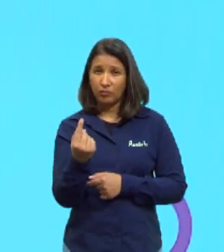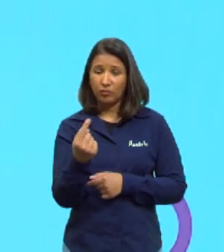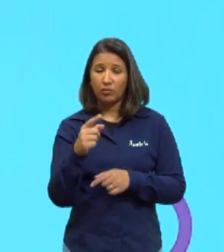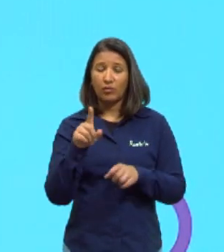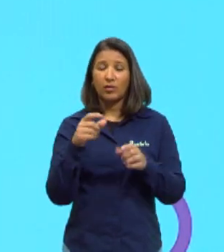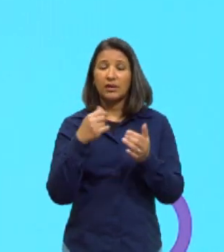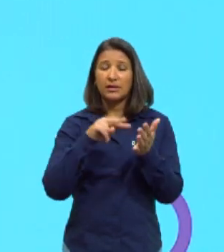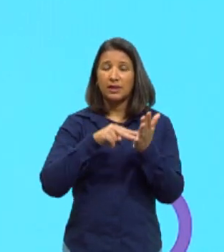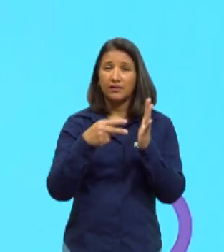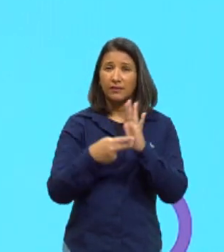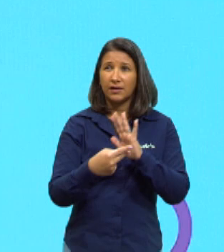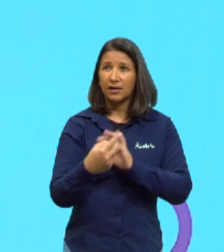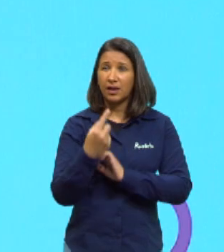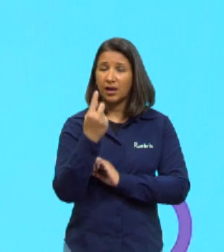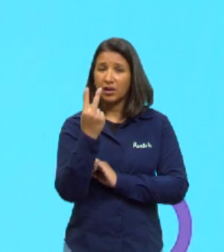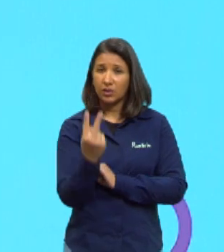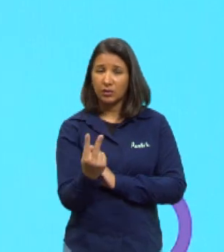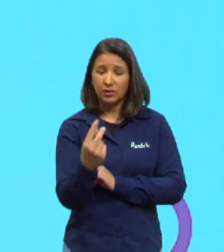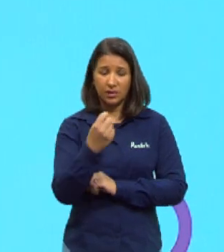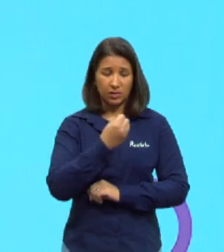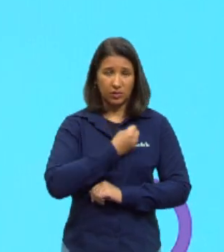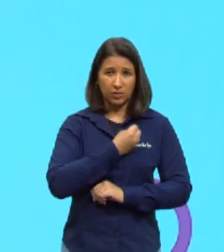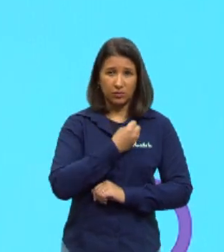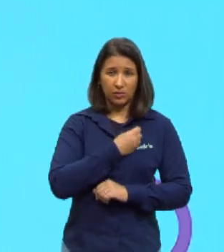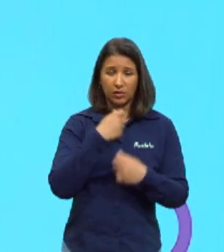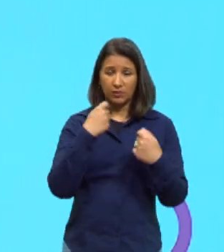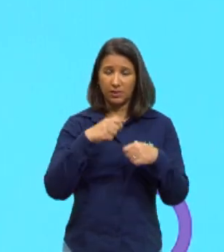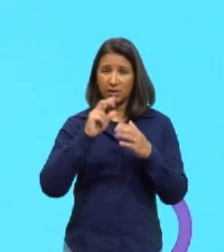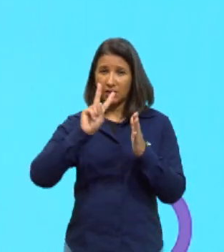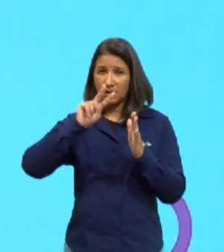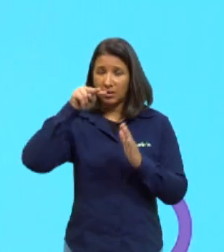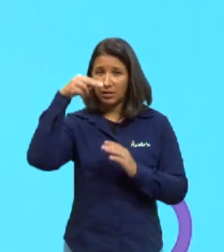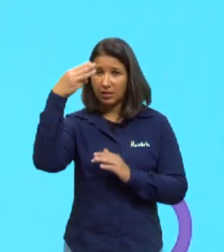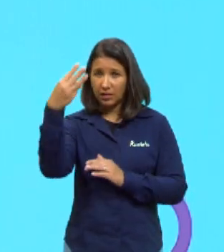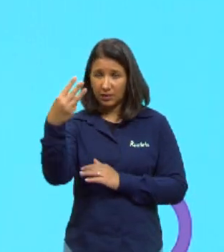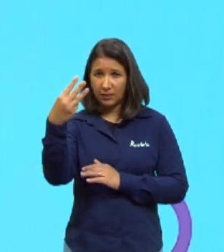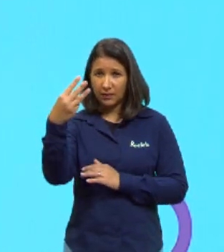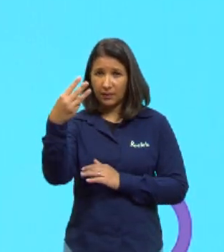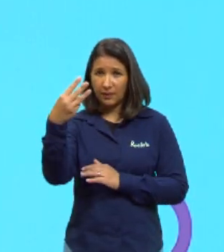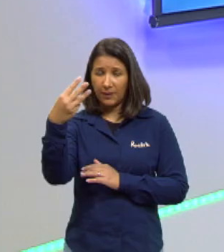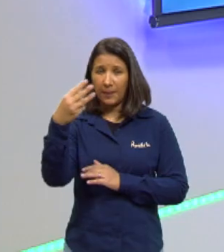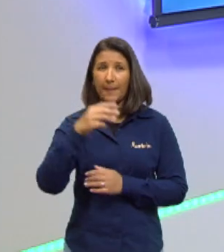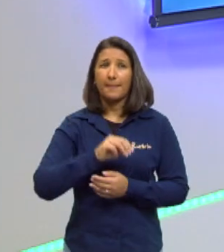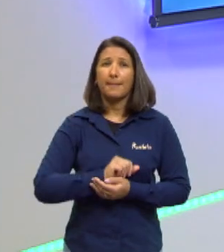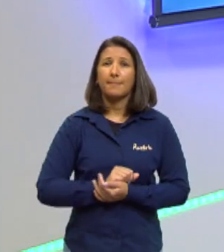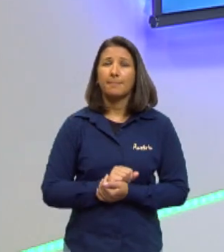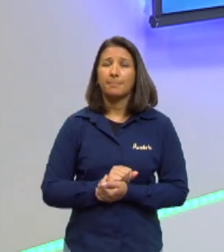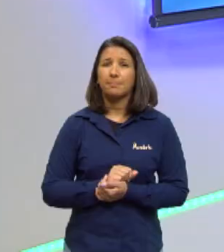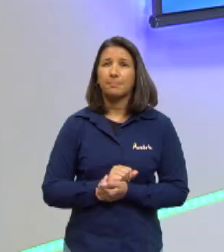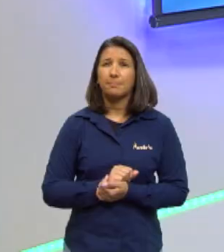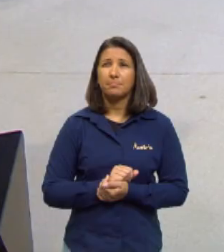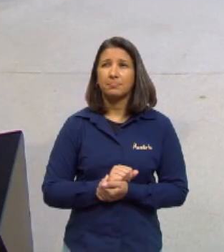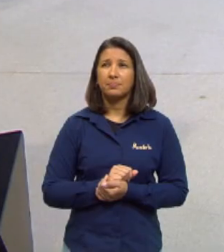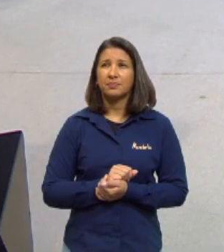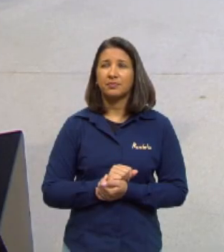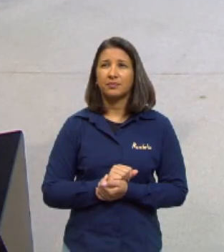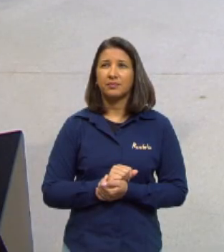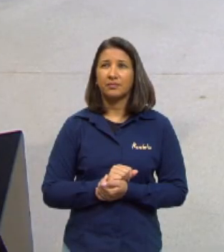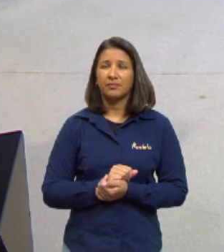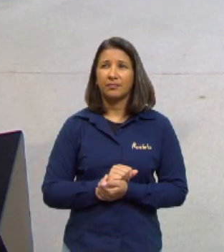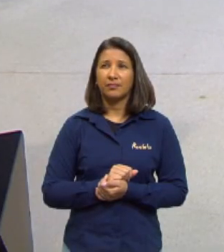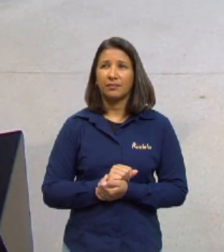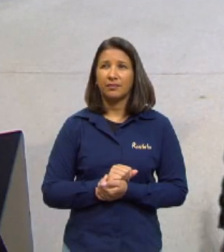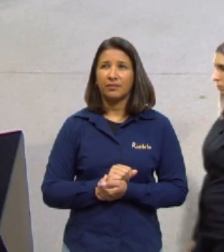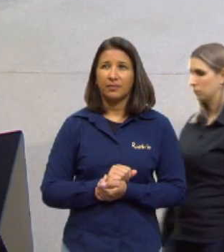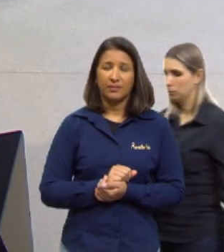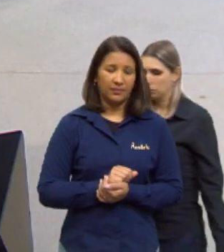dois membros dessa equação deverão ser elevados ao expoente 3, certo? Então,